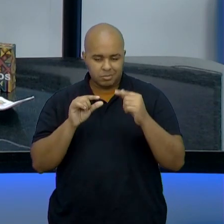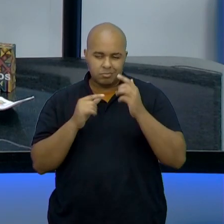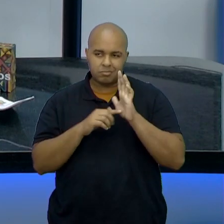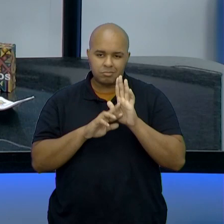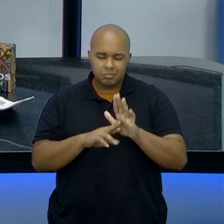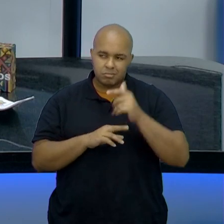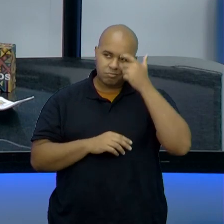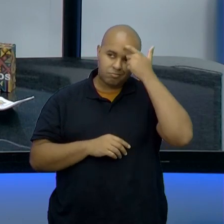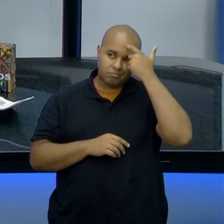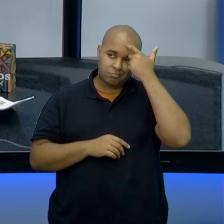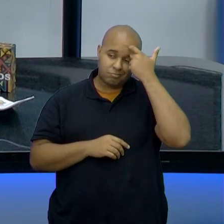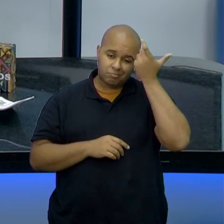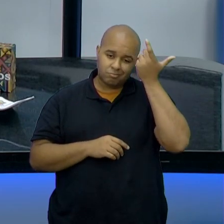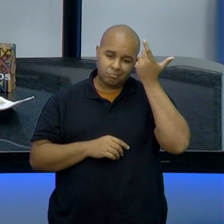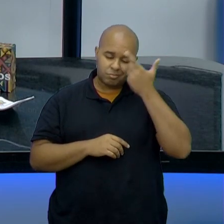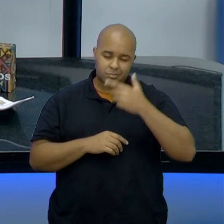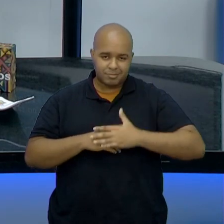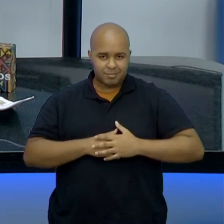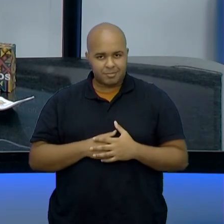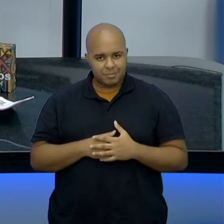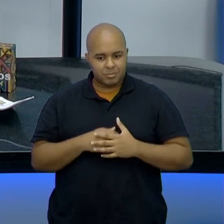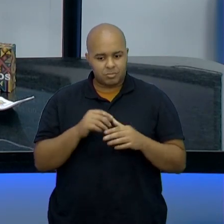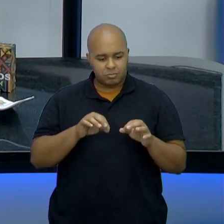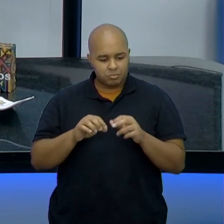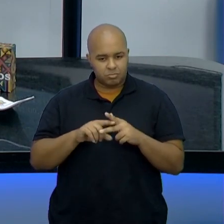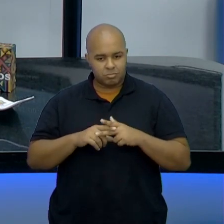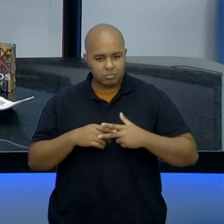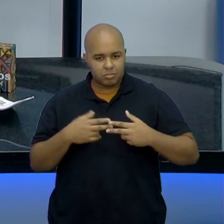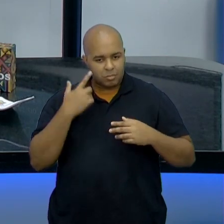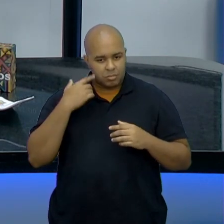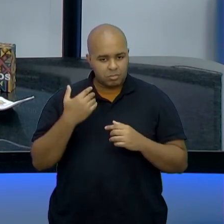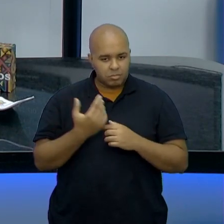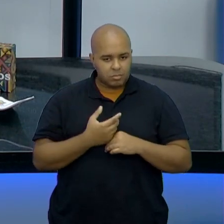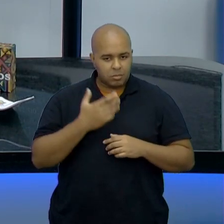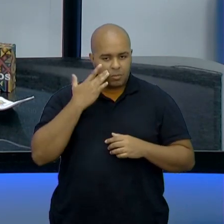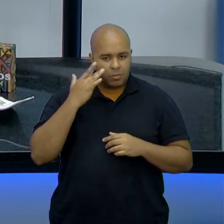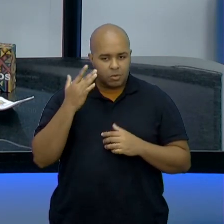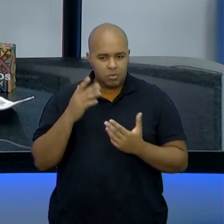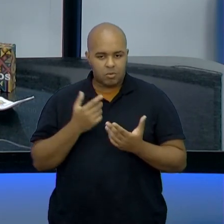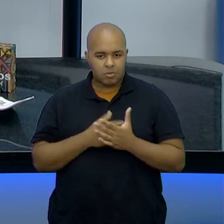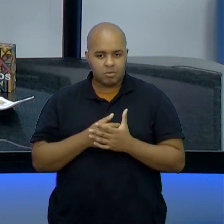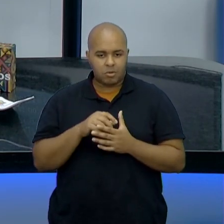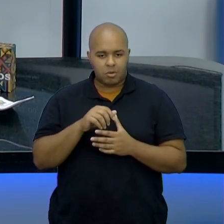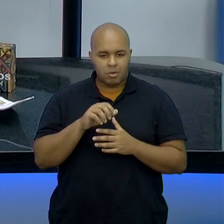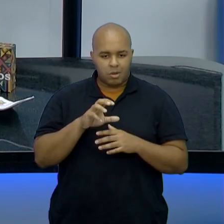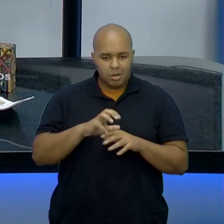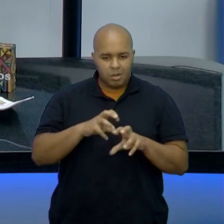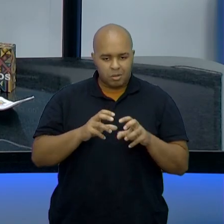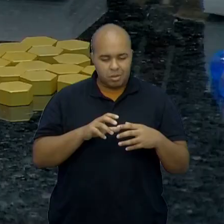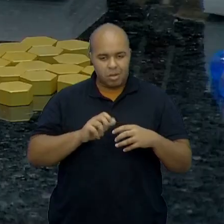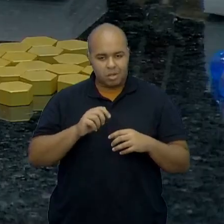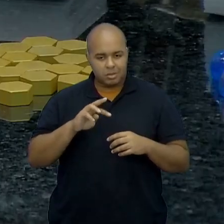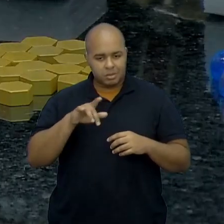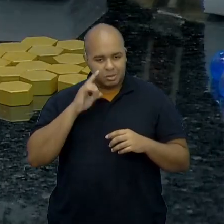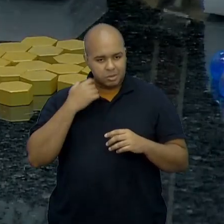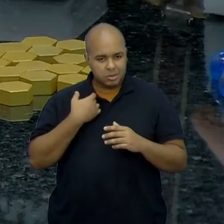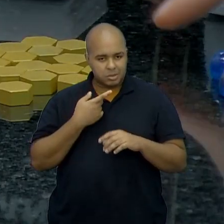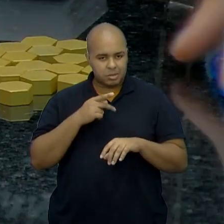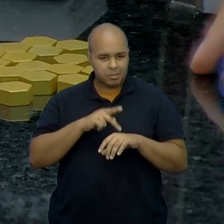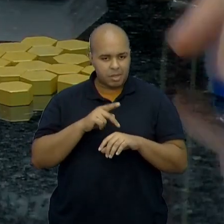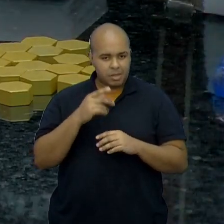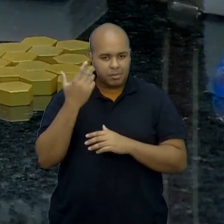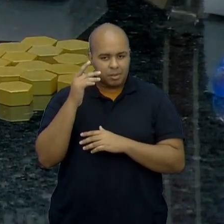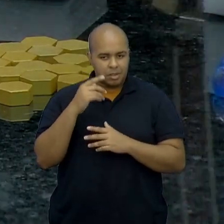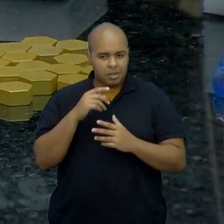representar os recursos. Então, ouro, argila, madeira e pedra